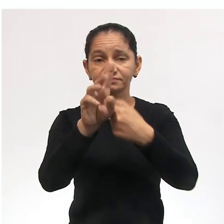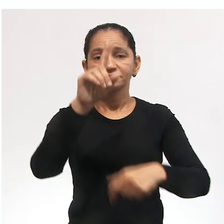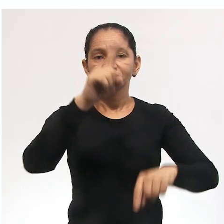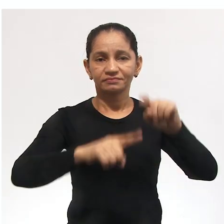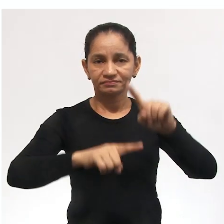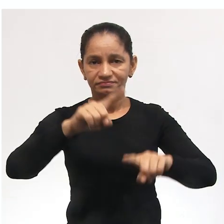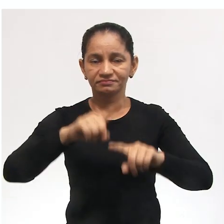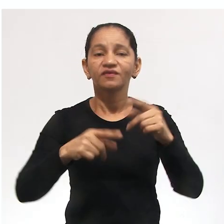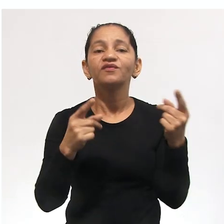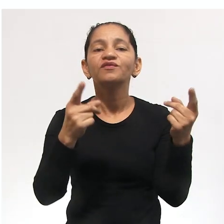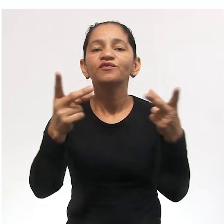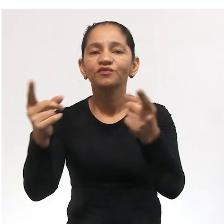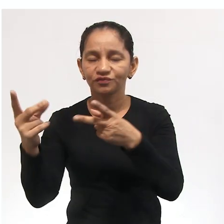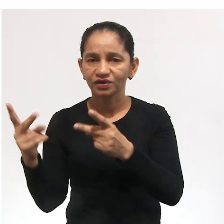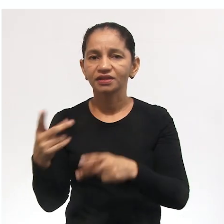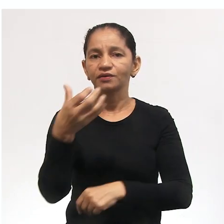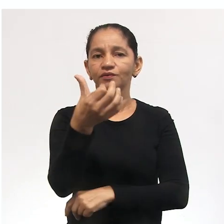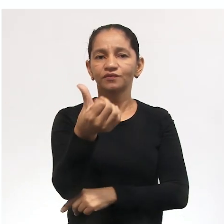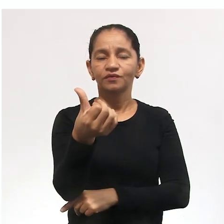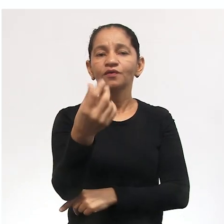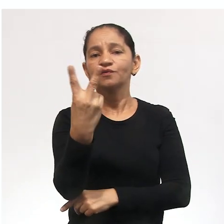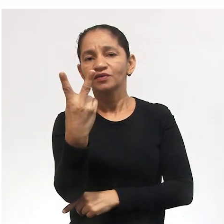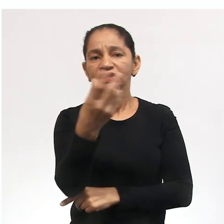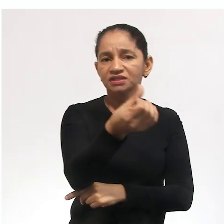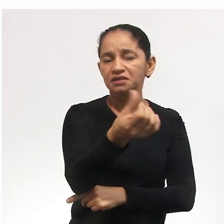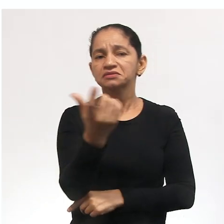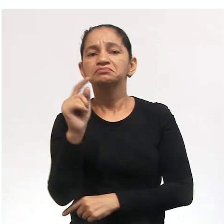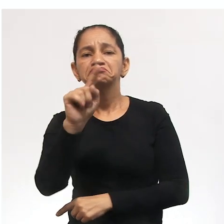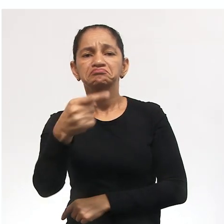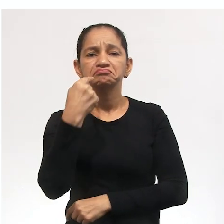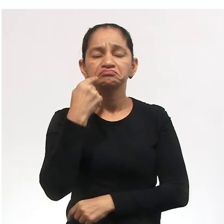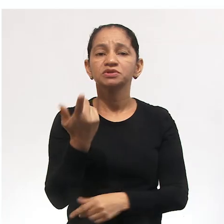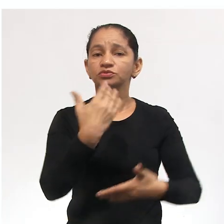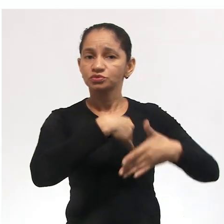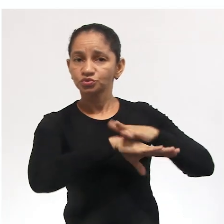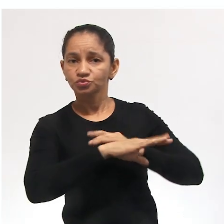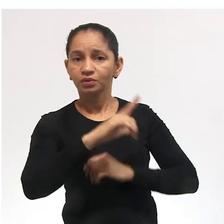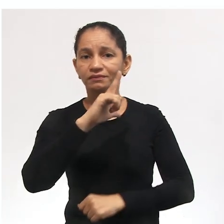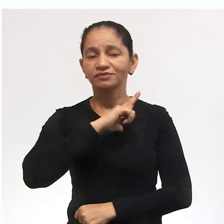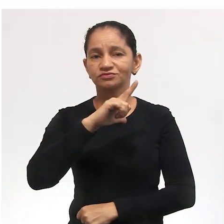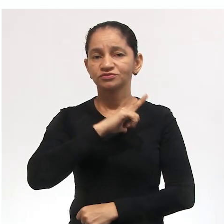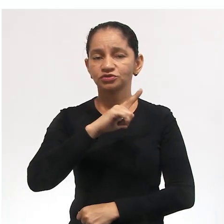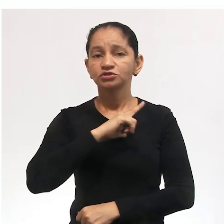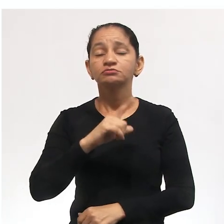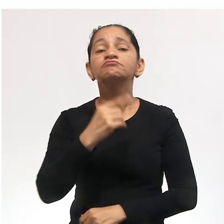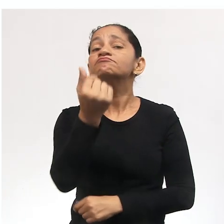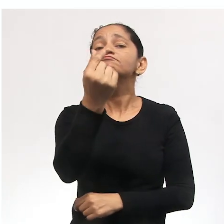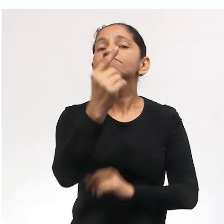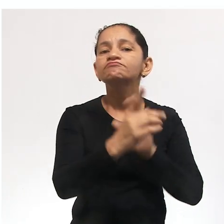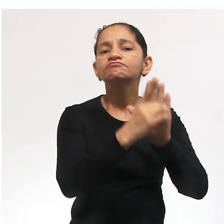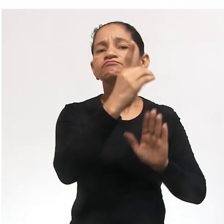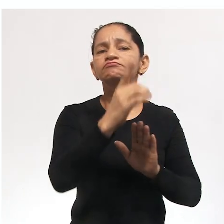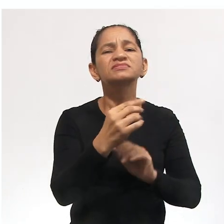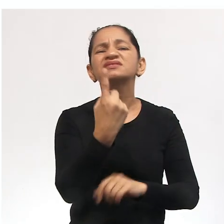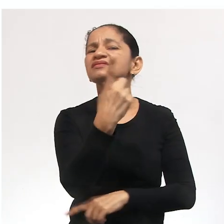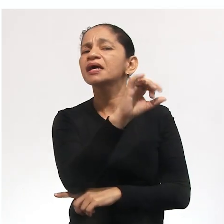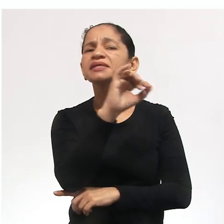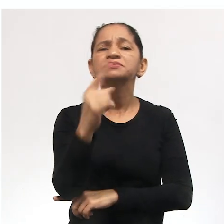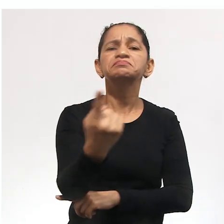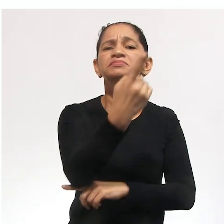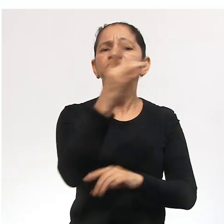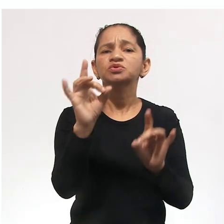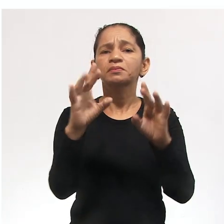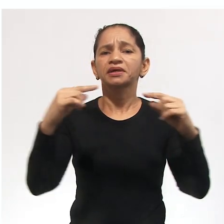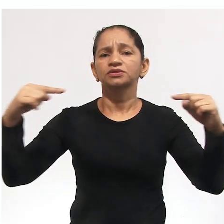mil. Essas mercadorias estavam em estoque e haviam custado 10. Novamente, a venda de mercadorias gera dois registros,